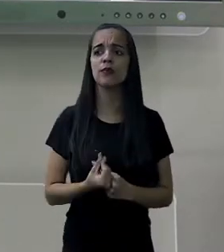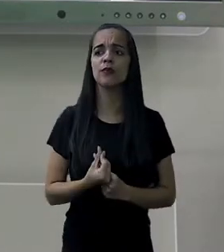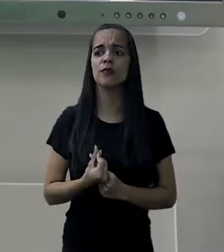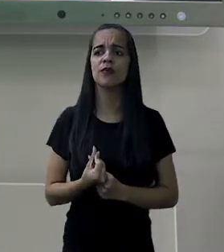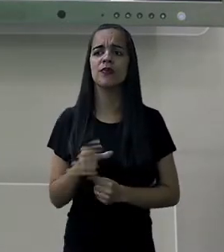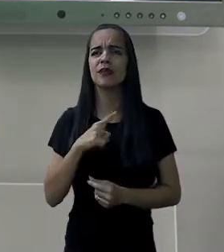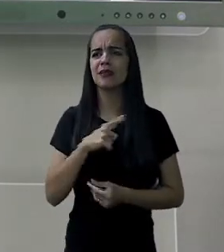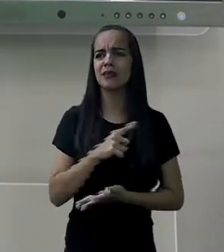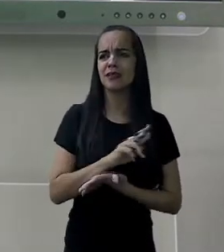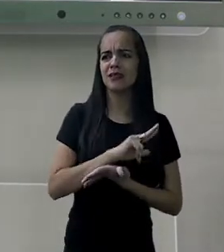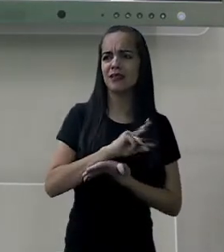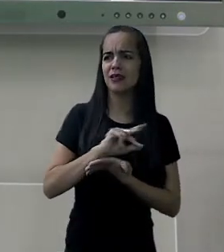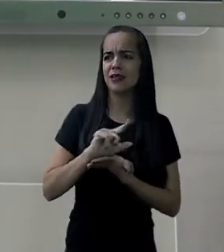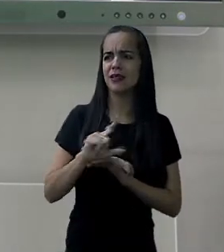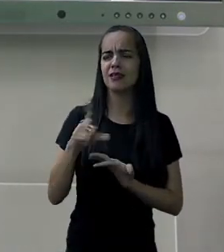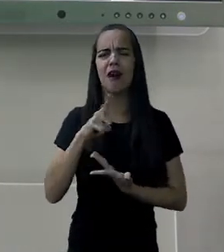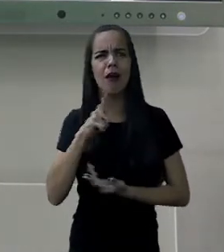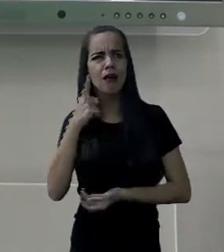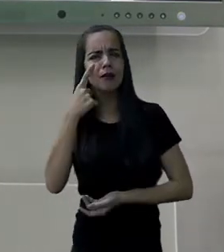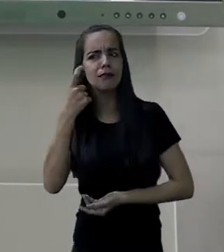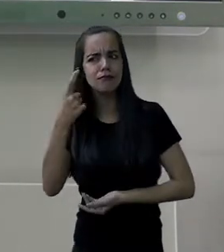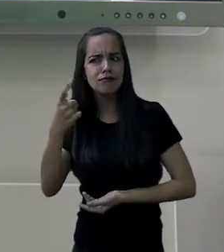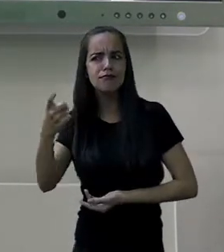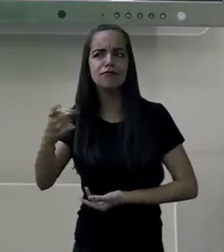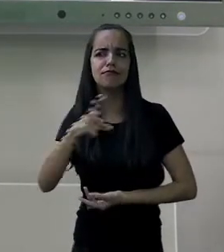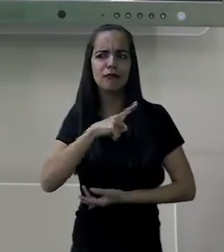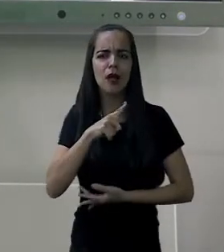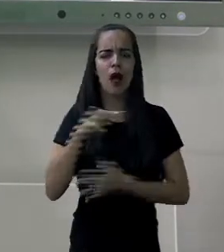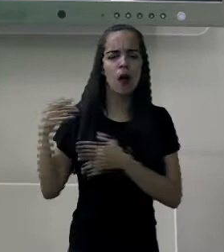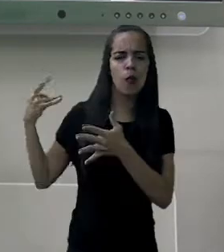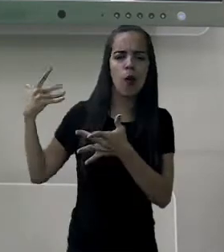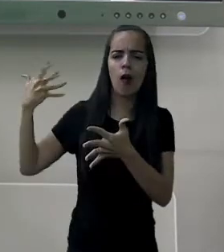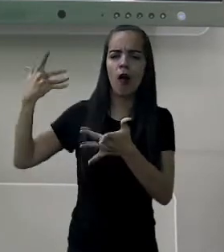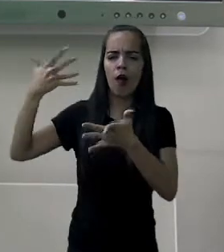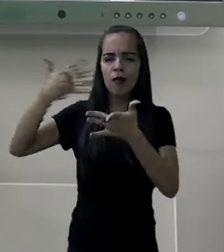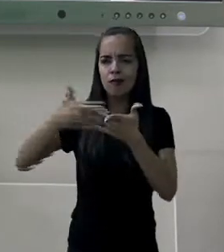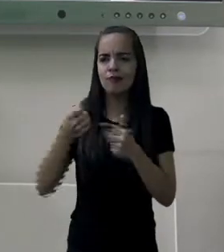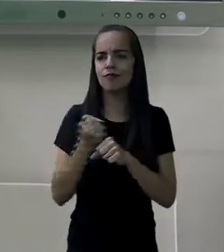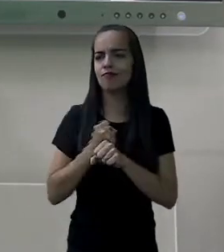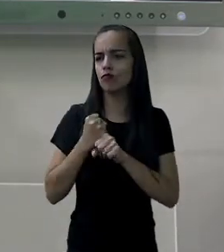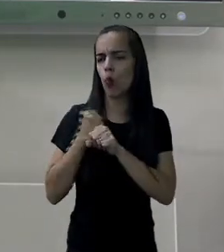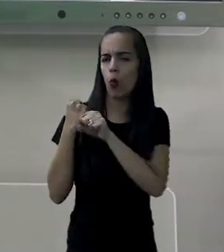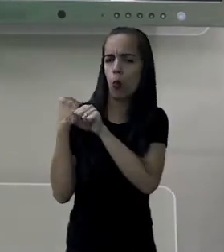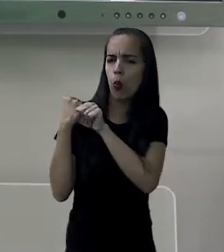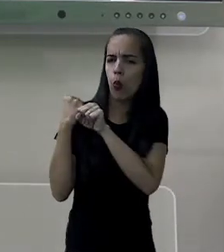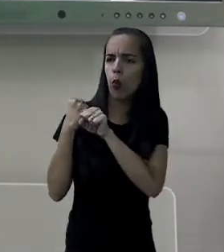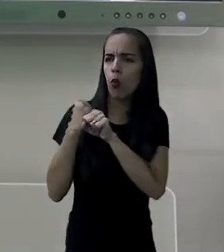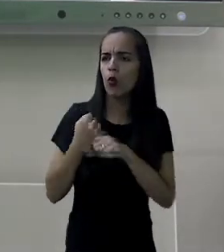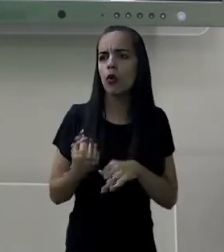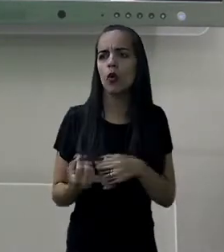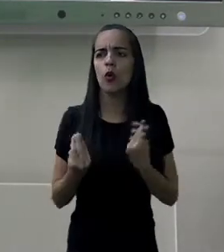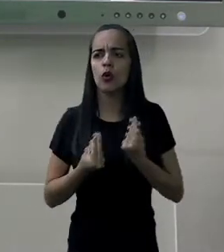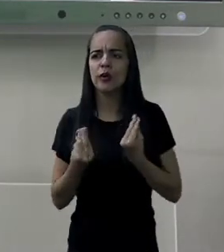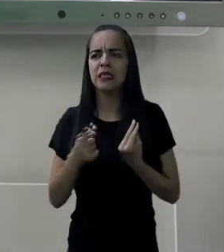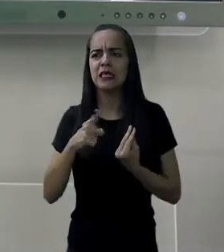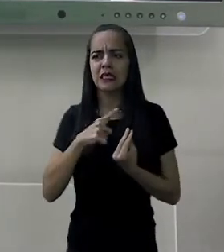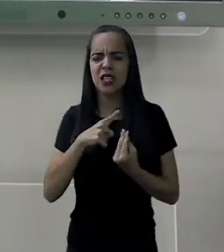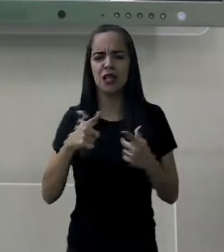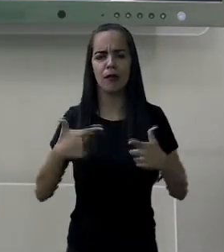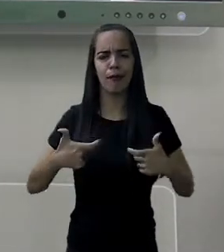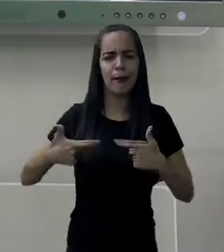tiveram vários interesses ao longo desses anos, várias discussões,